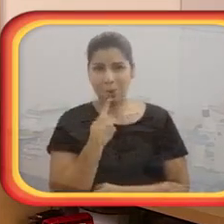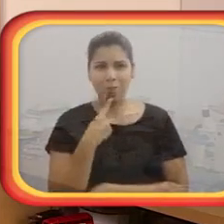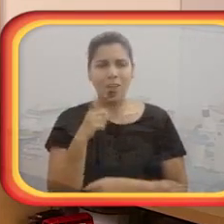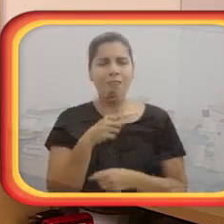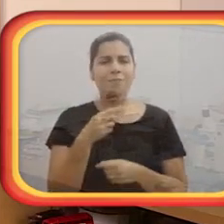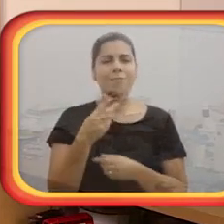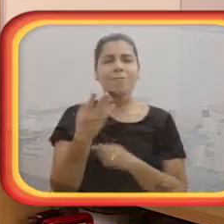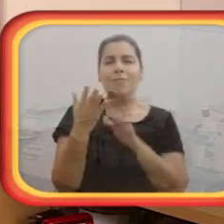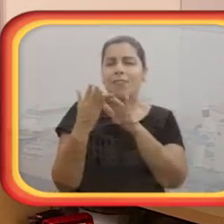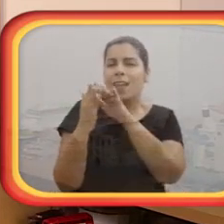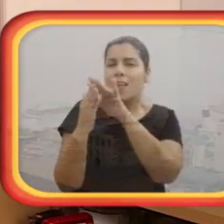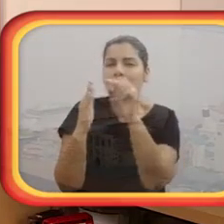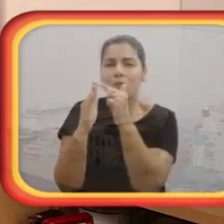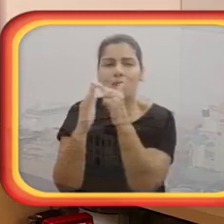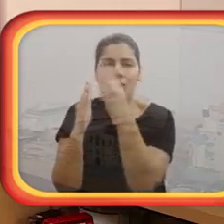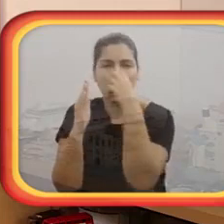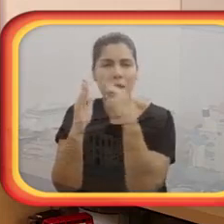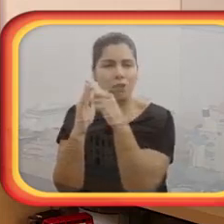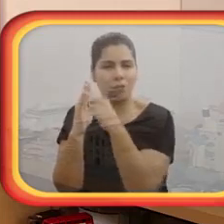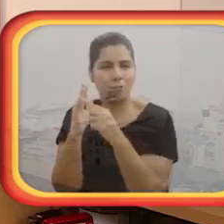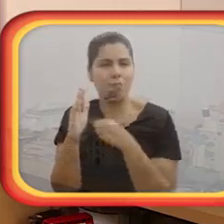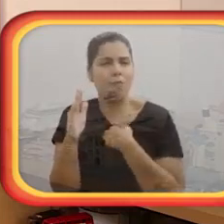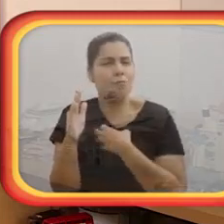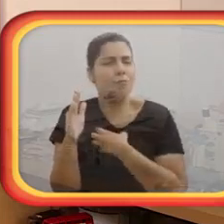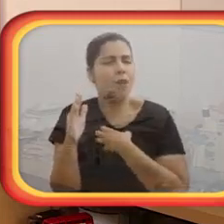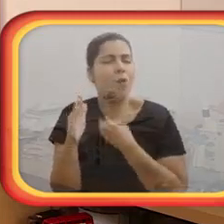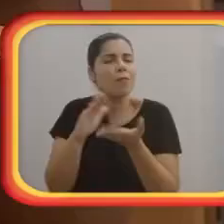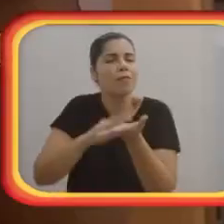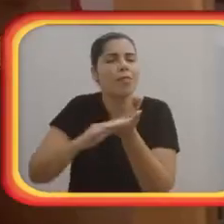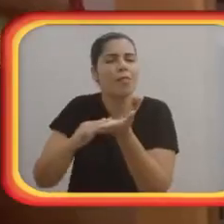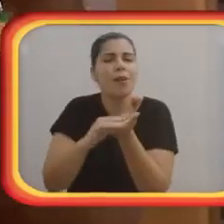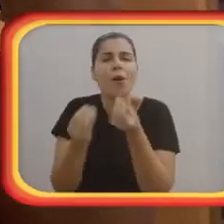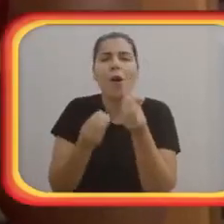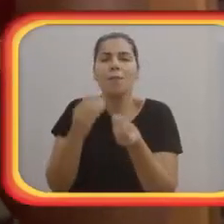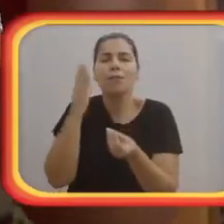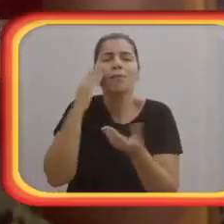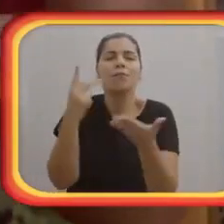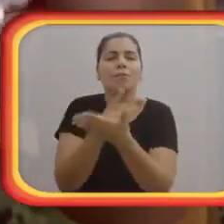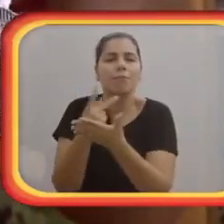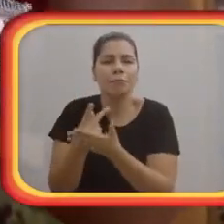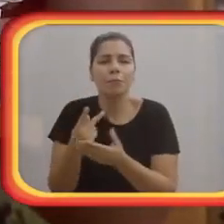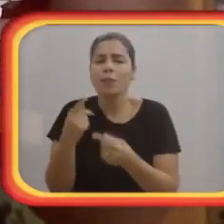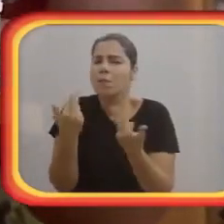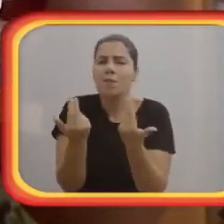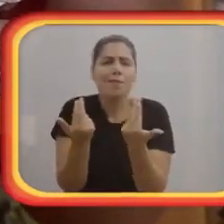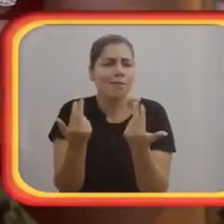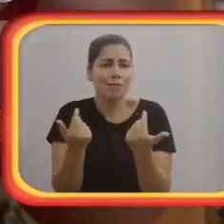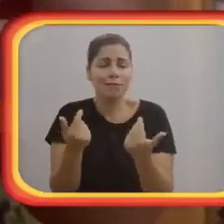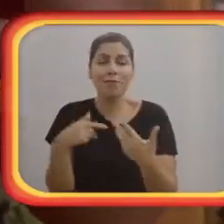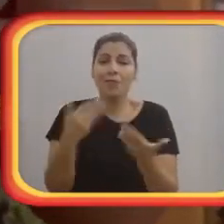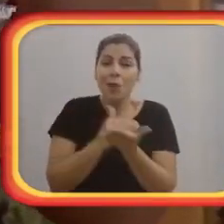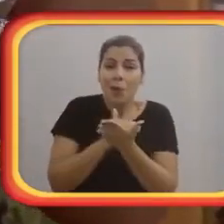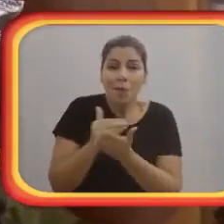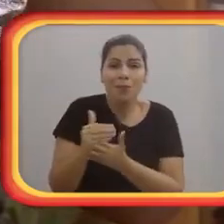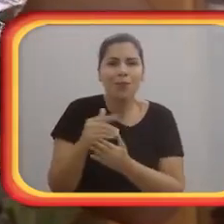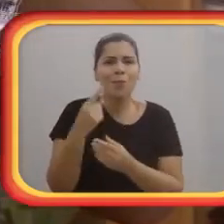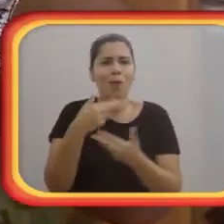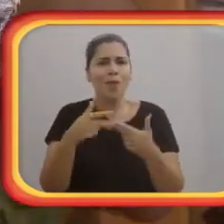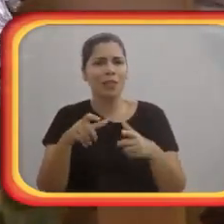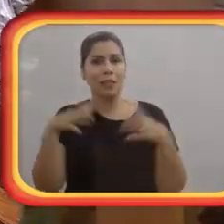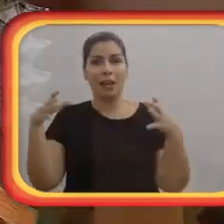vale mais que mil palavras também serve para o cego, né? A minha imagem é feita através dos dedos, eu tenho que tocar na coisa para saber como a coisa